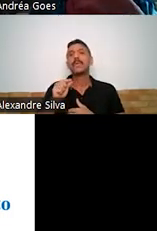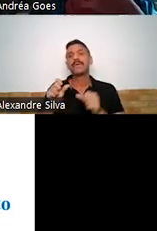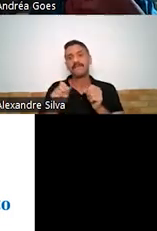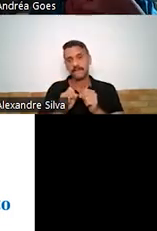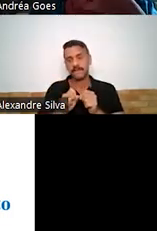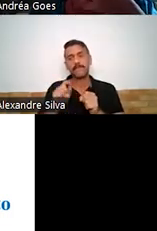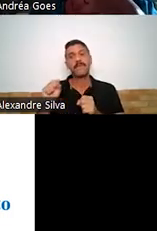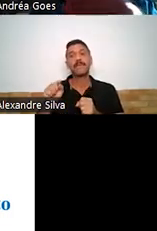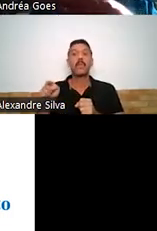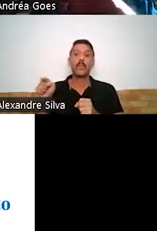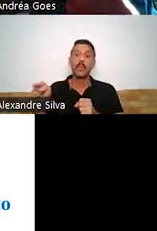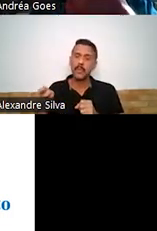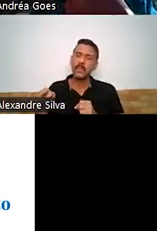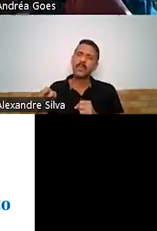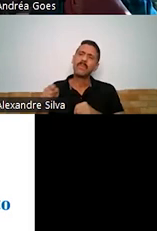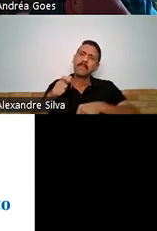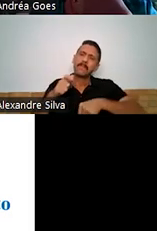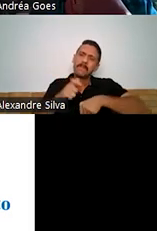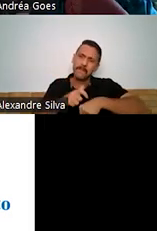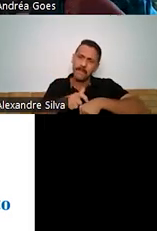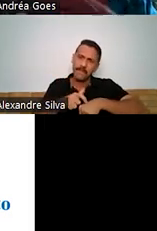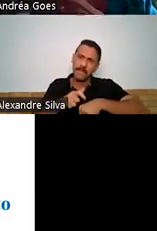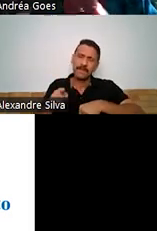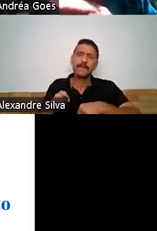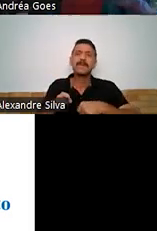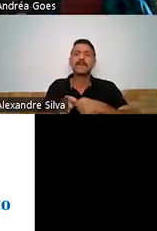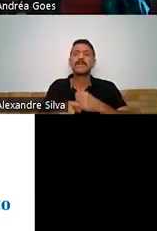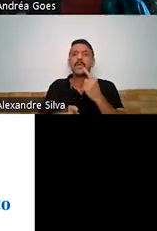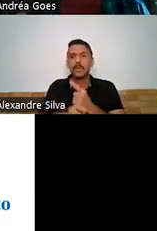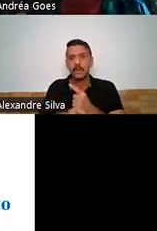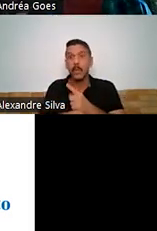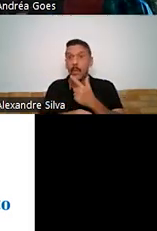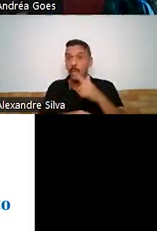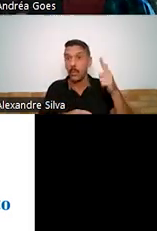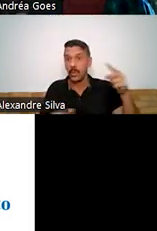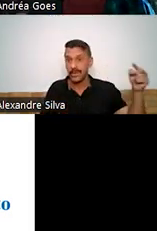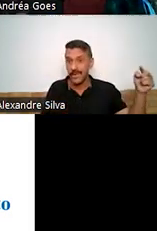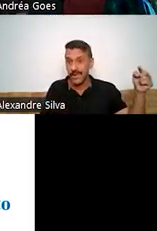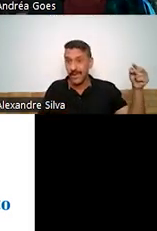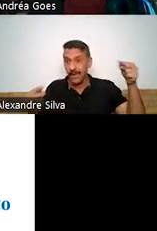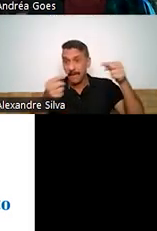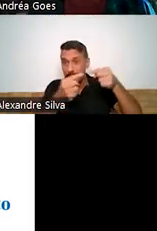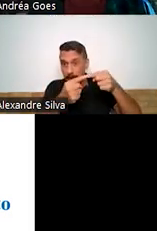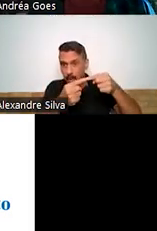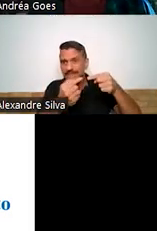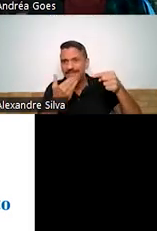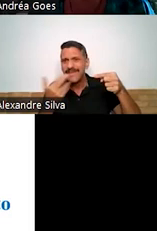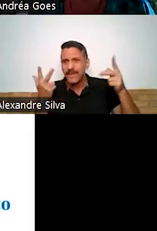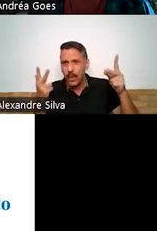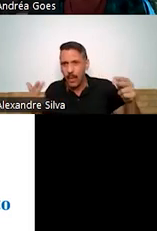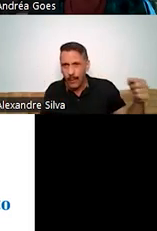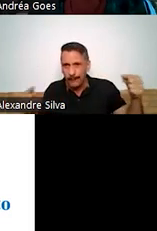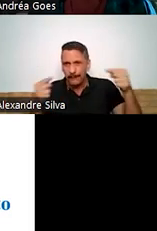vai, em algum momento, quando encontrar o outro par, o gene homólogo, o outro alelo, que